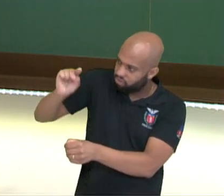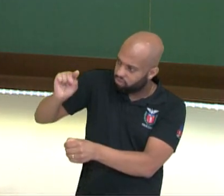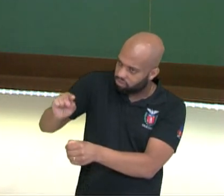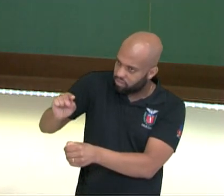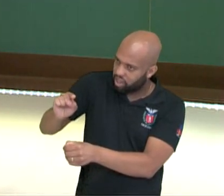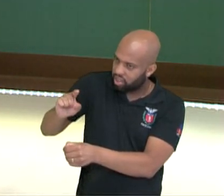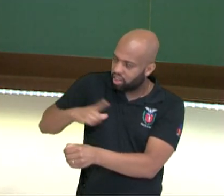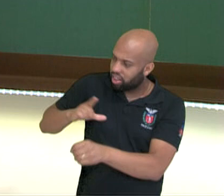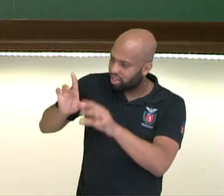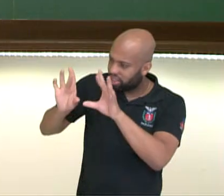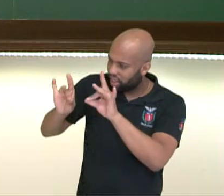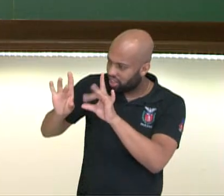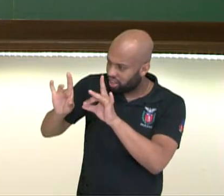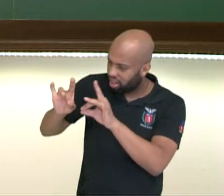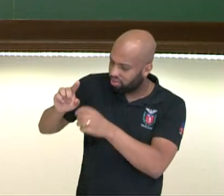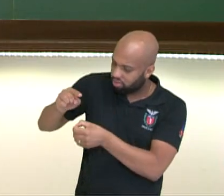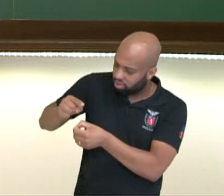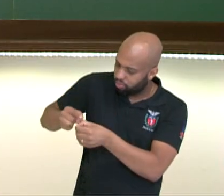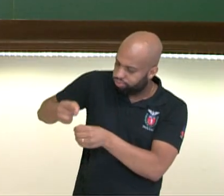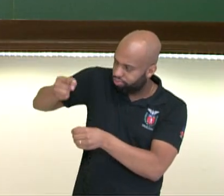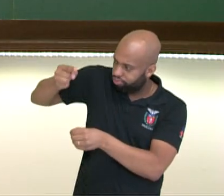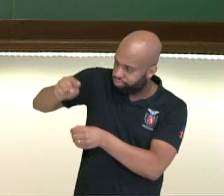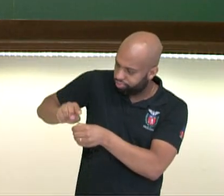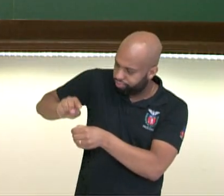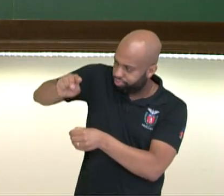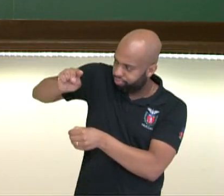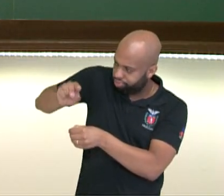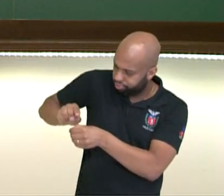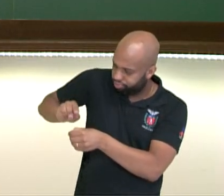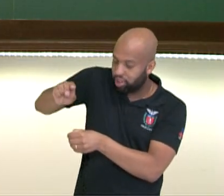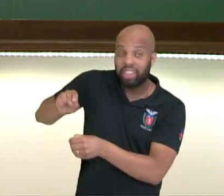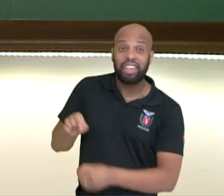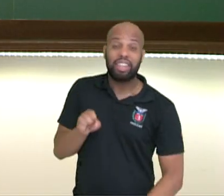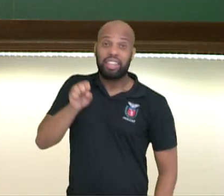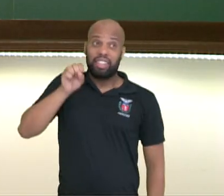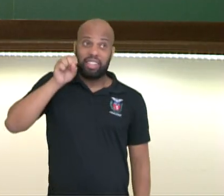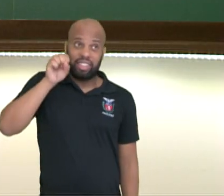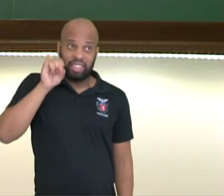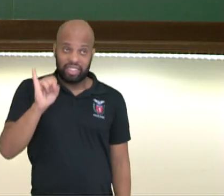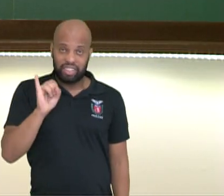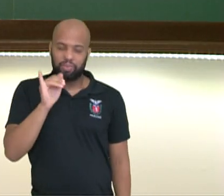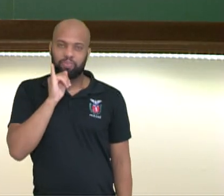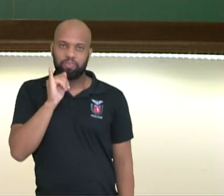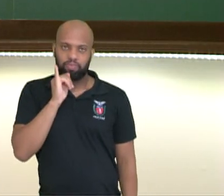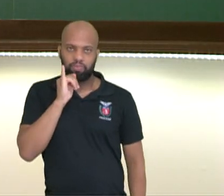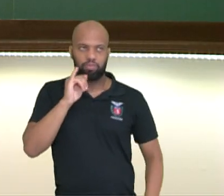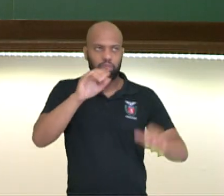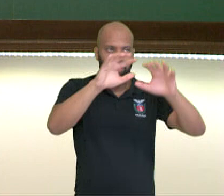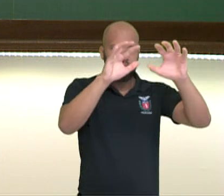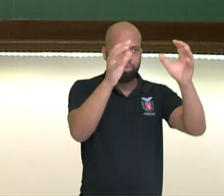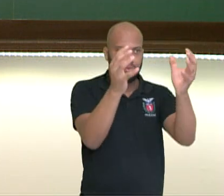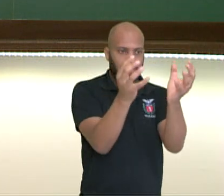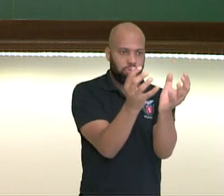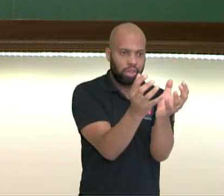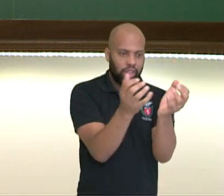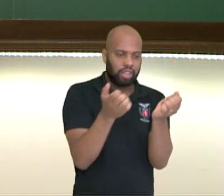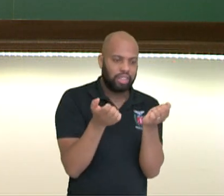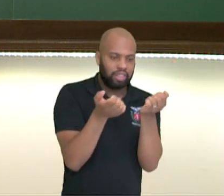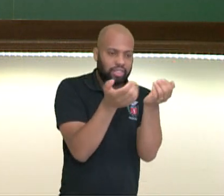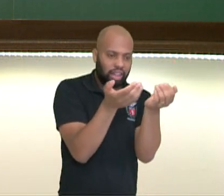líquido também vai variar, ok? Se eu aquecer esse bulbo, a pressão aqui fica mais alta que a pressão